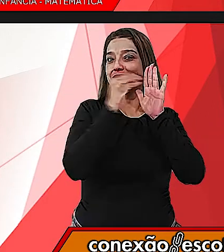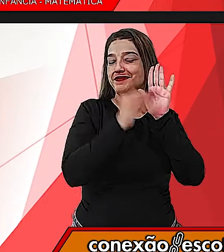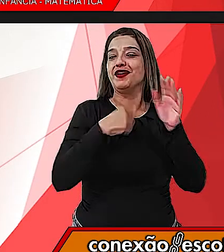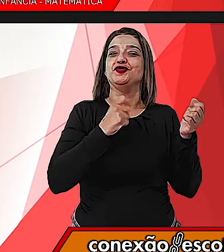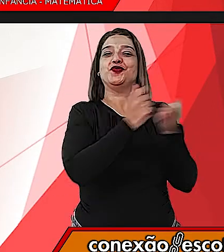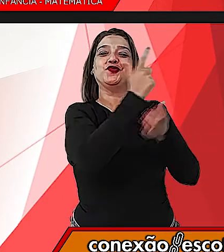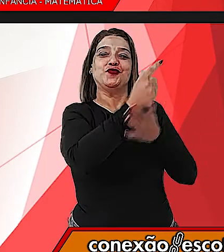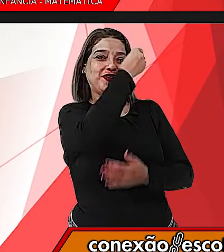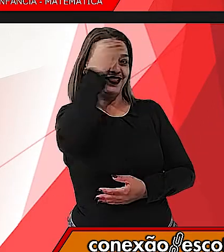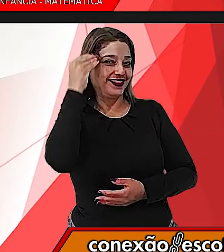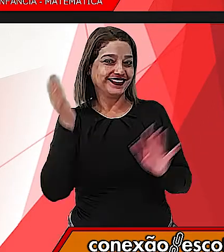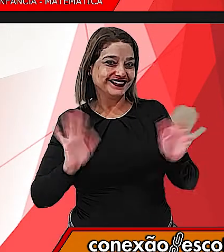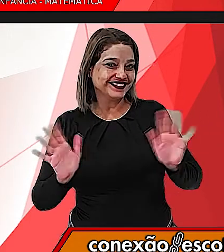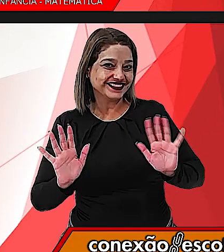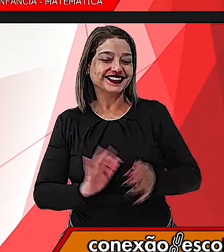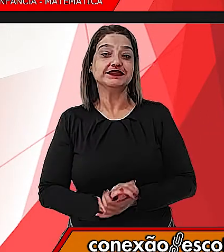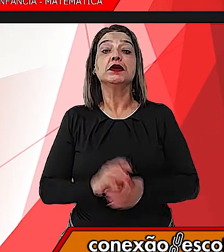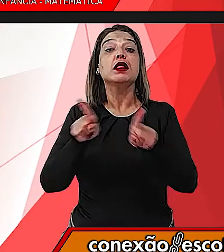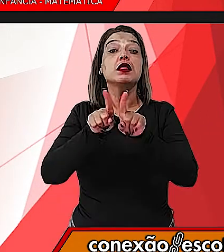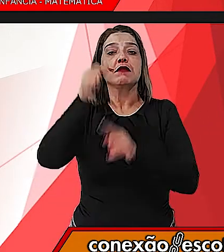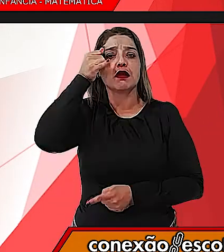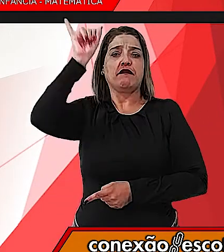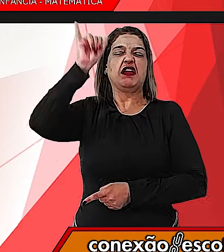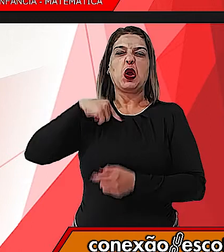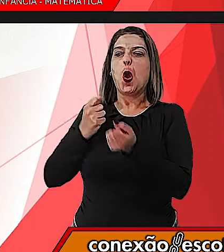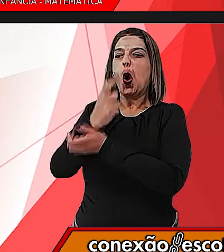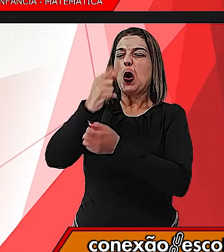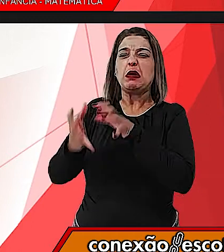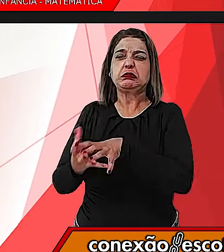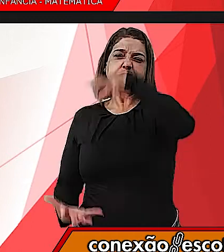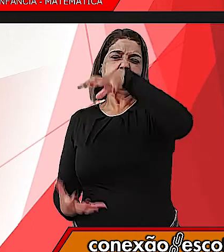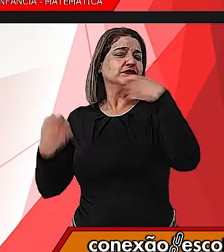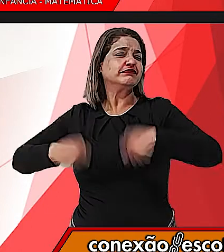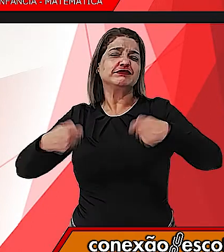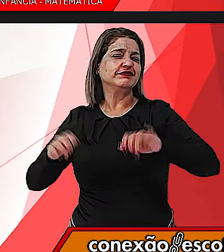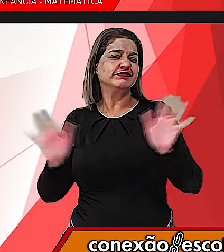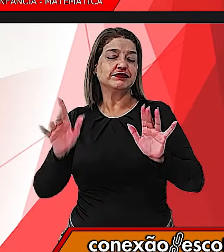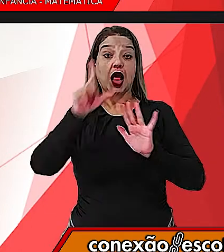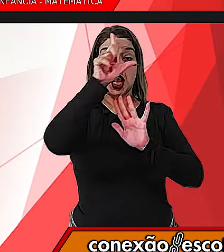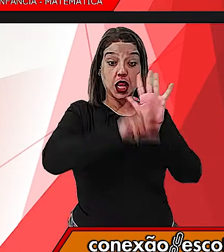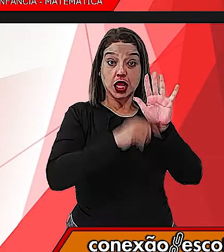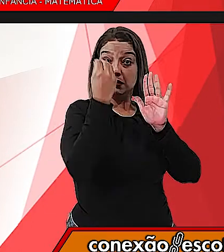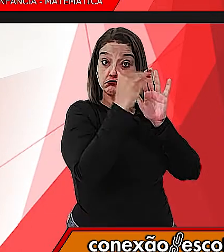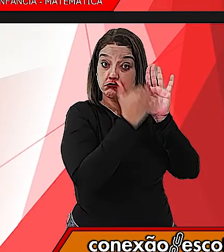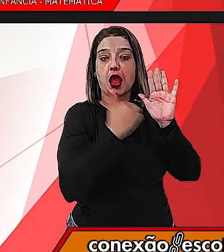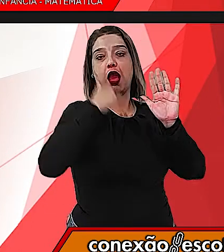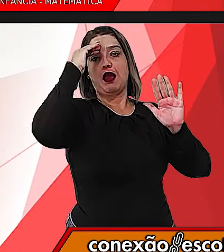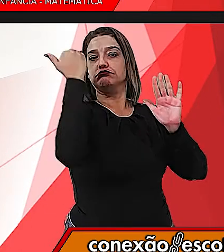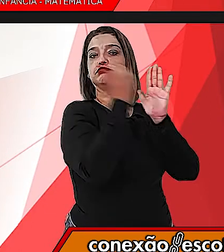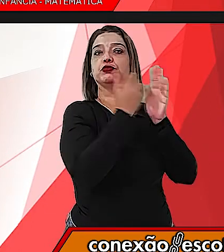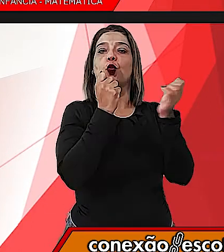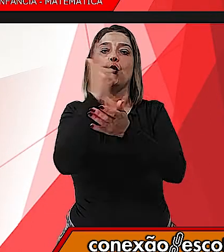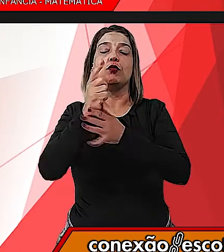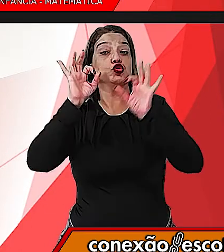nada. Evitar gastar mais. Quando você vai com a lista, você só compra o que está nela. Se você